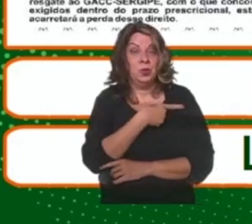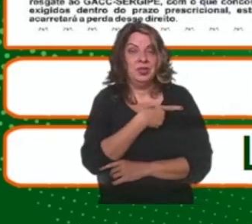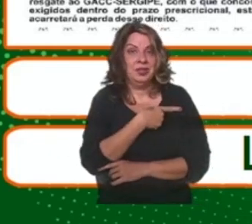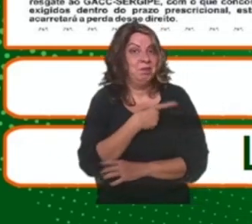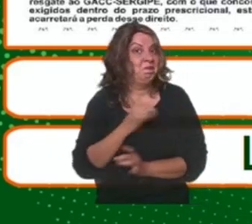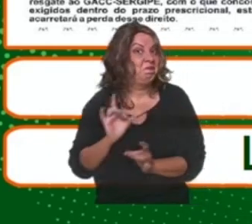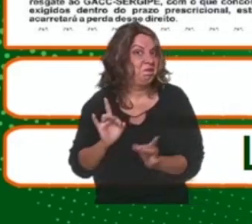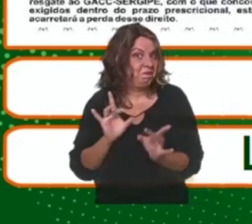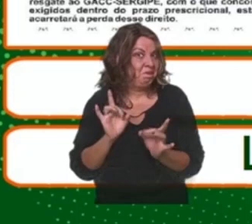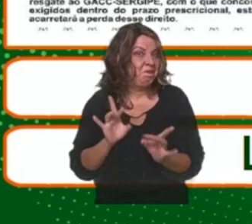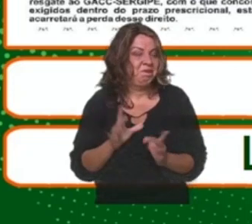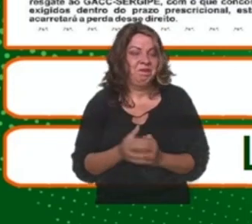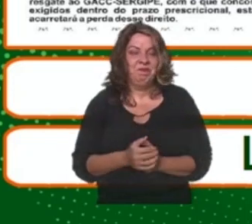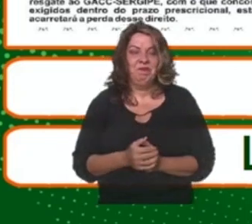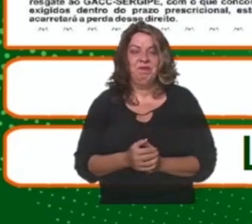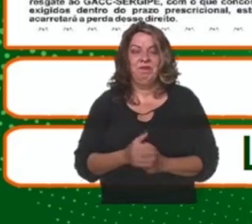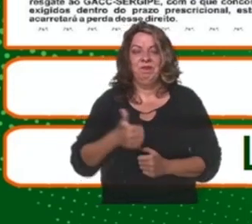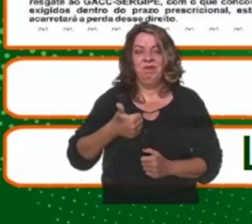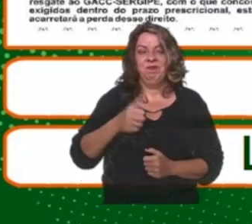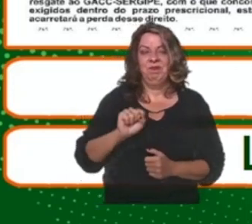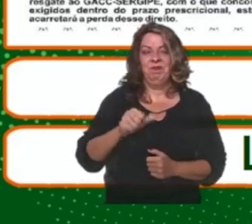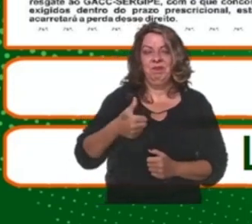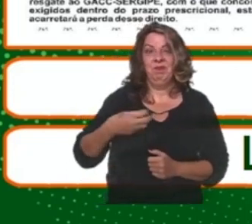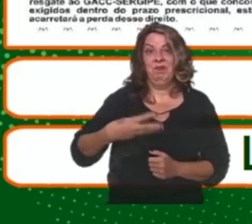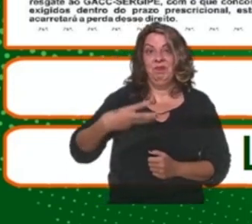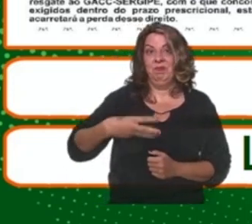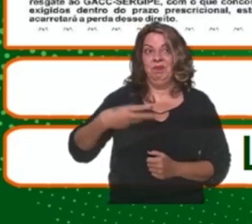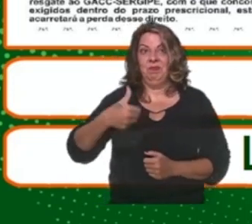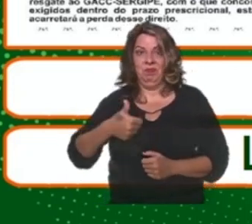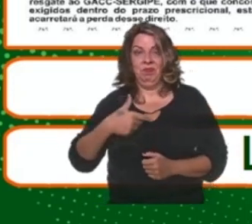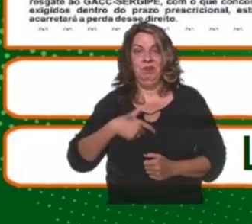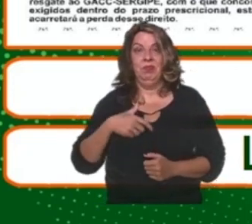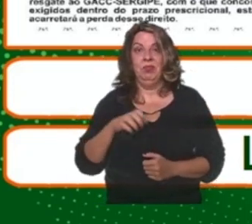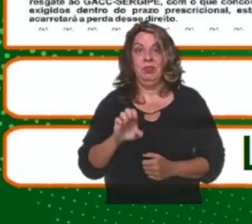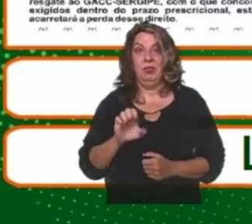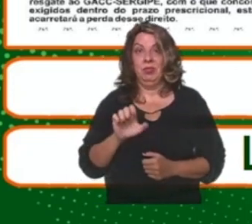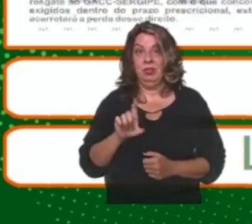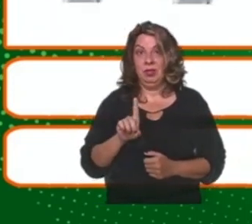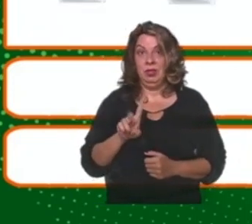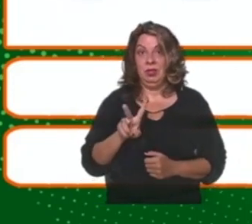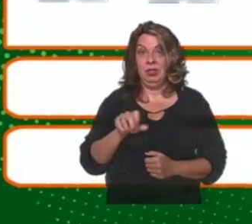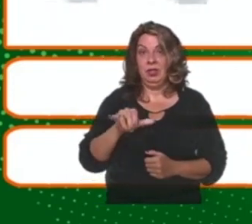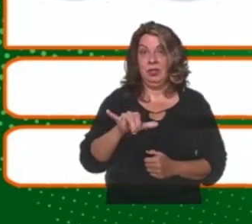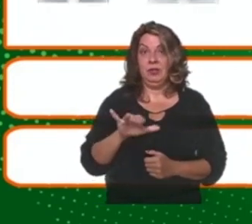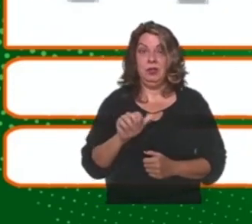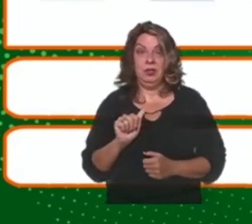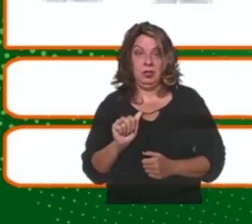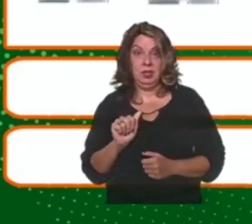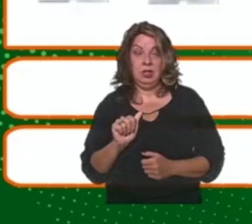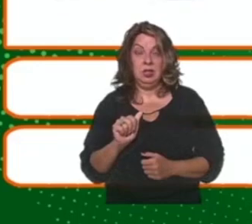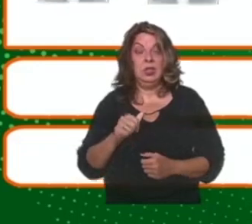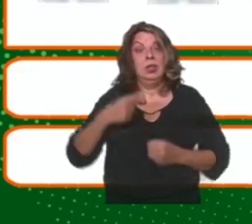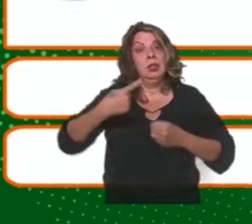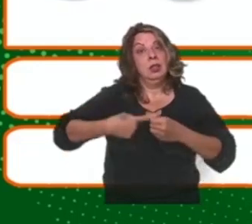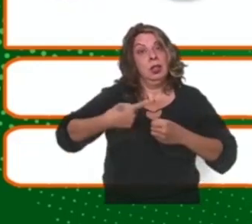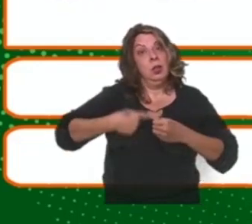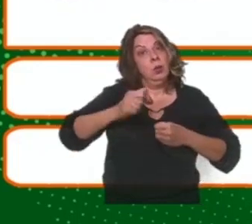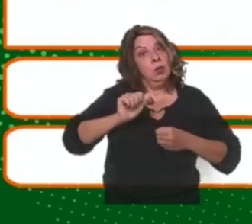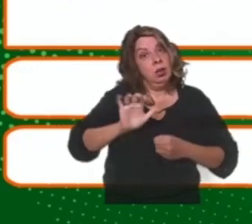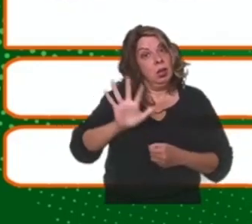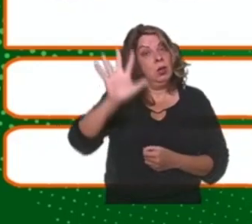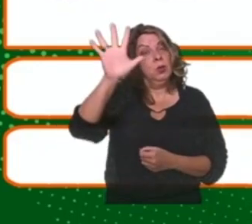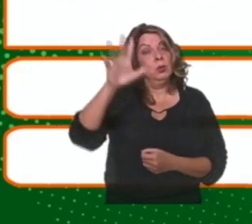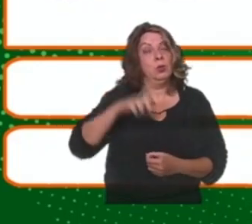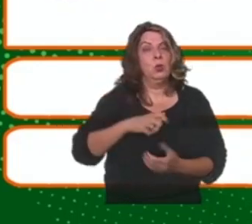pé quente. E o título 181331 da Edivânia Souza dos Santos, de Lagarto, adquiriu com